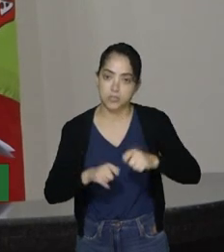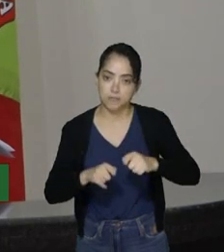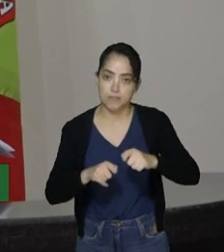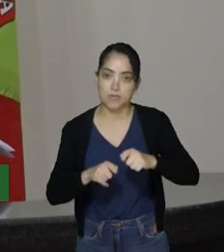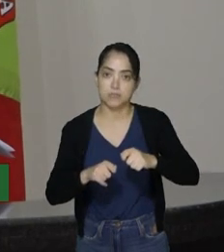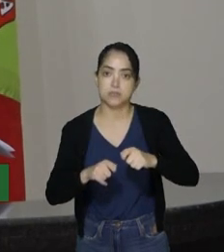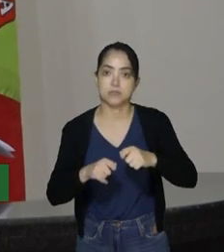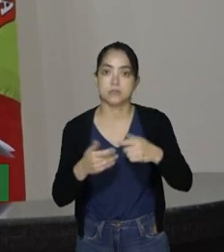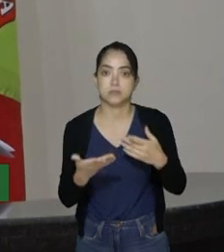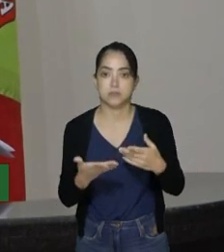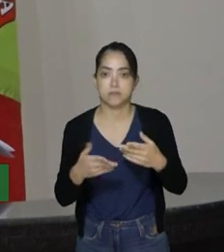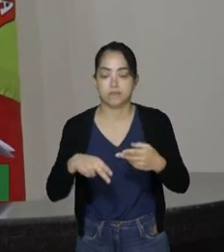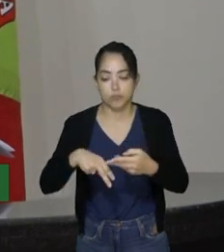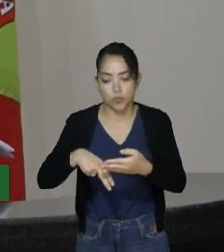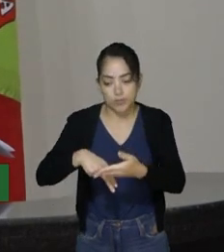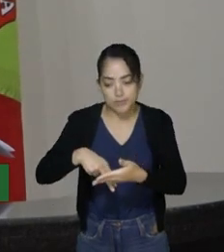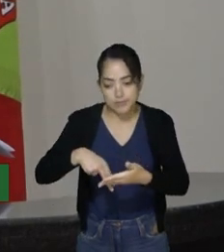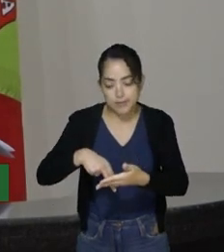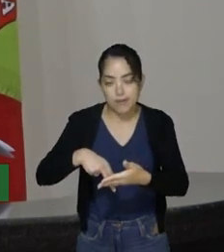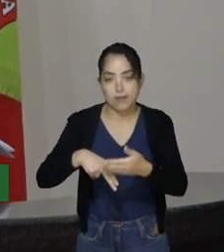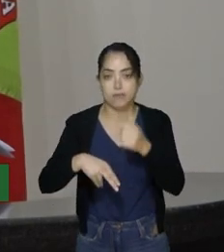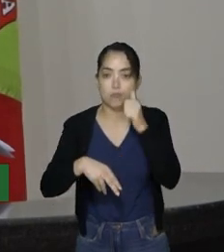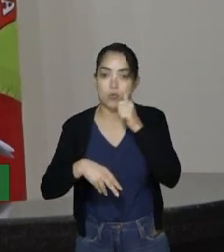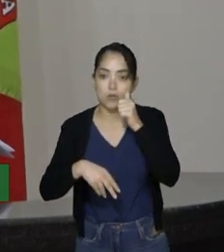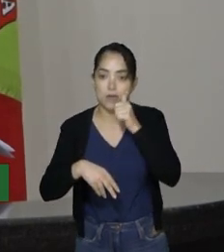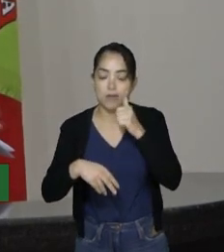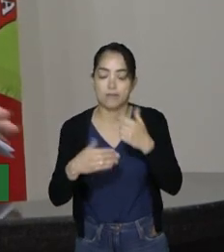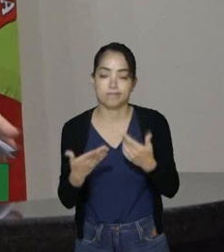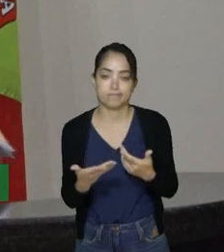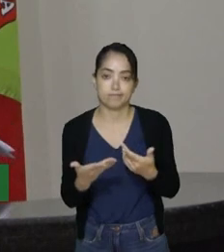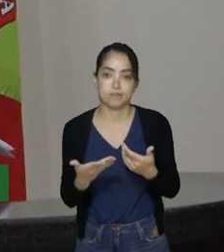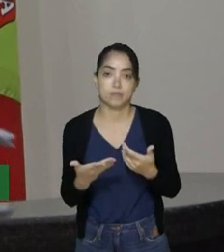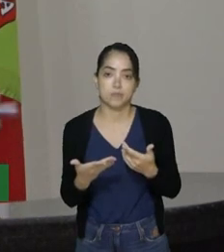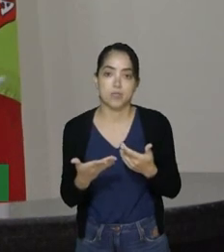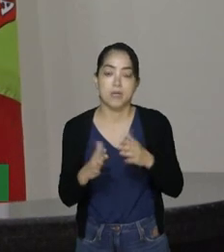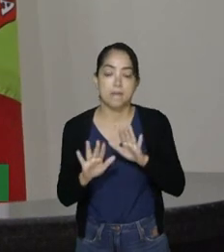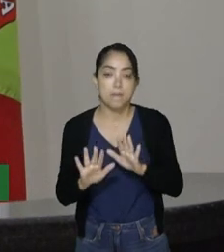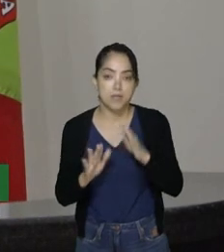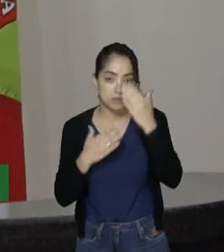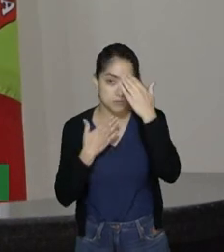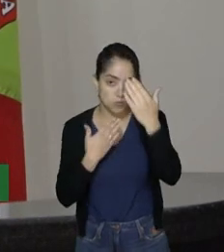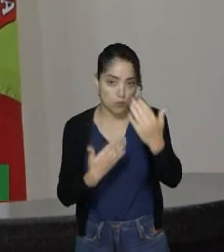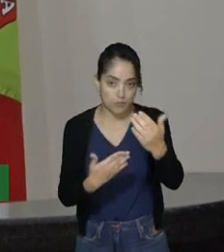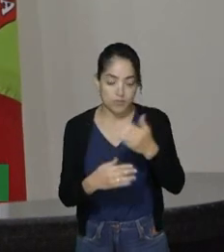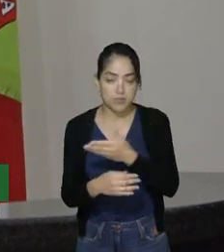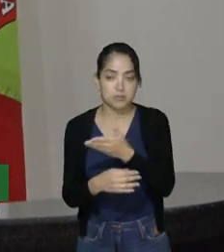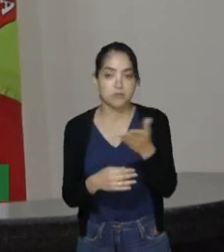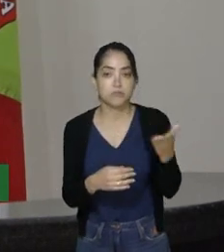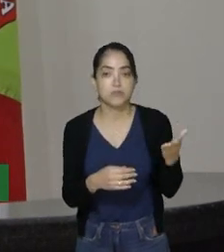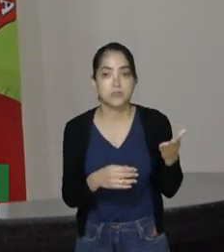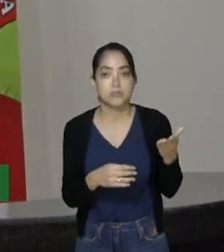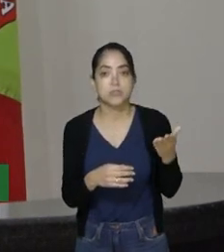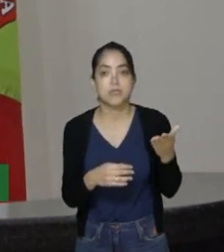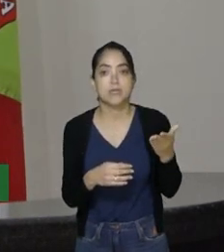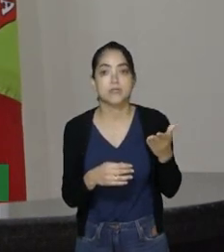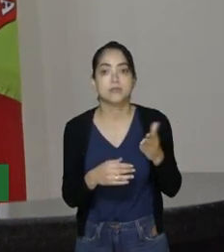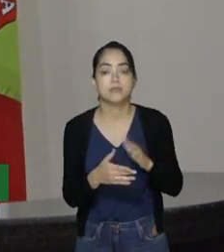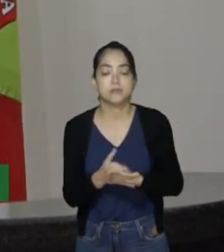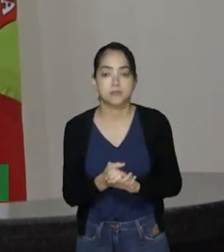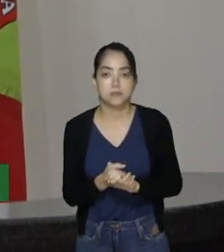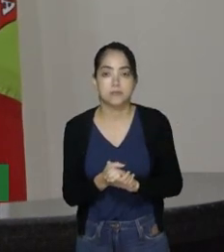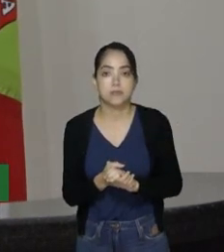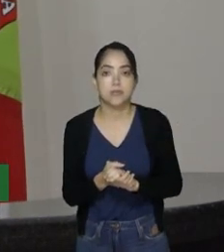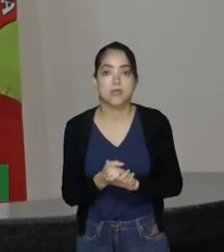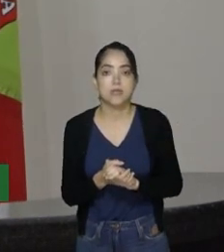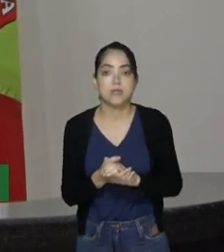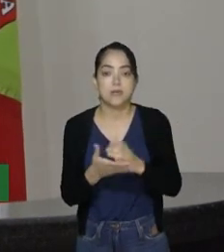usar saia. Muito, muito obrigado a todas vocês. Encerro esse ciclo